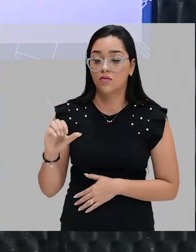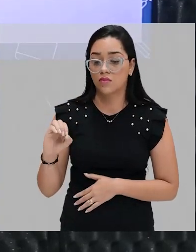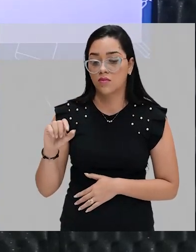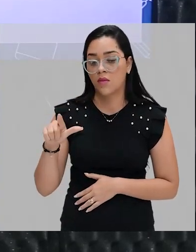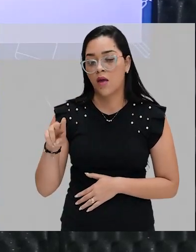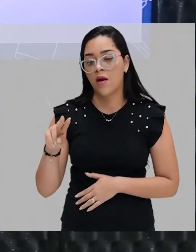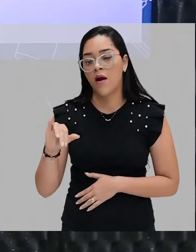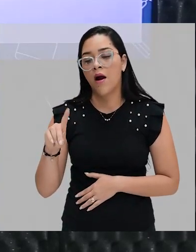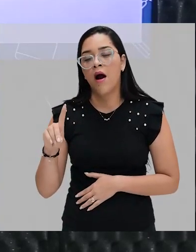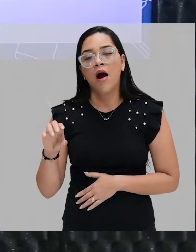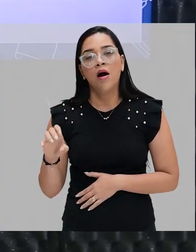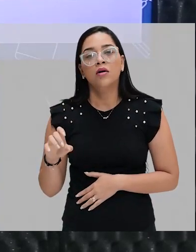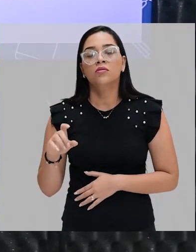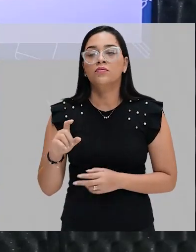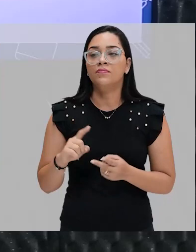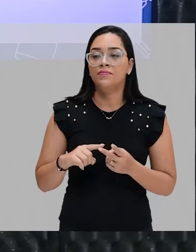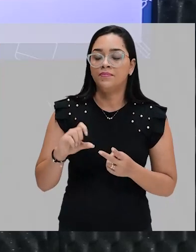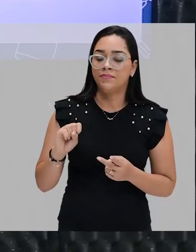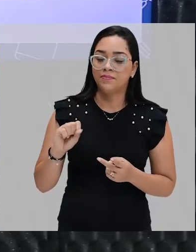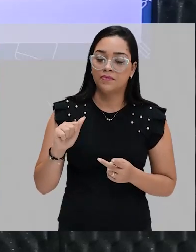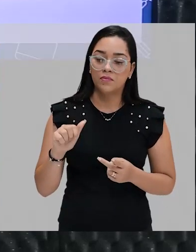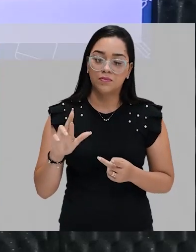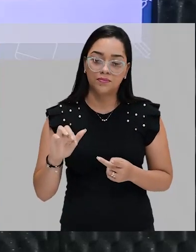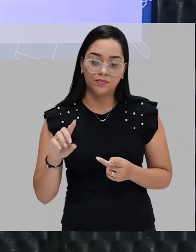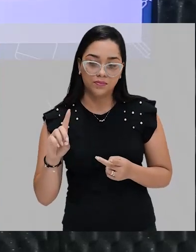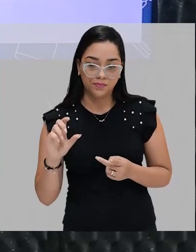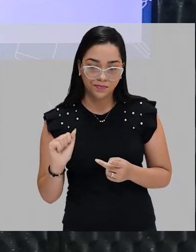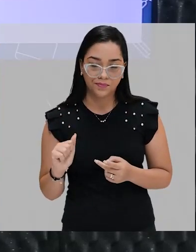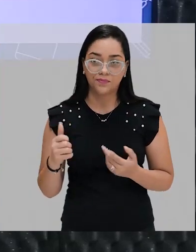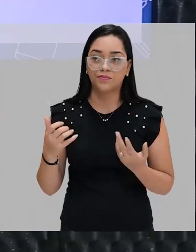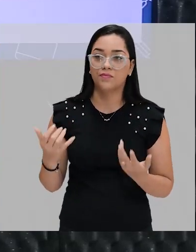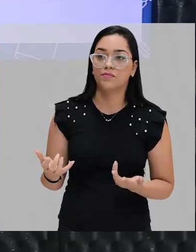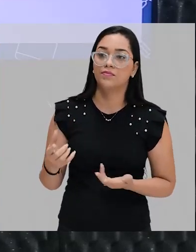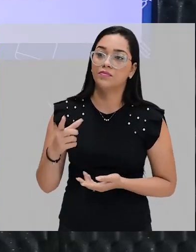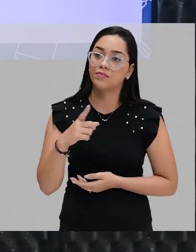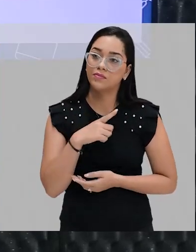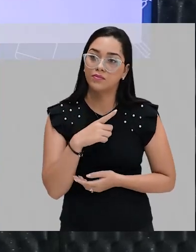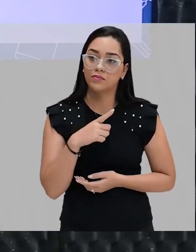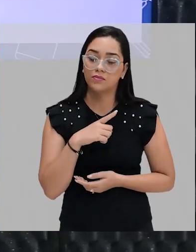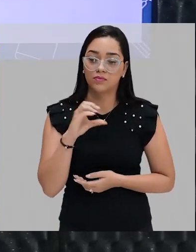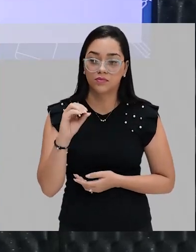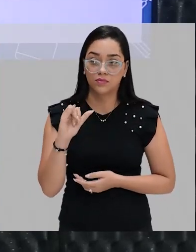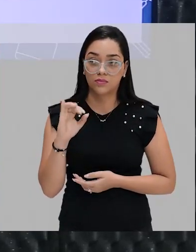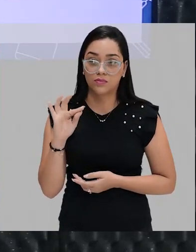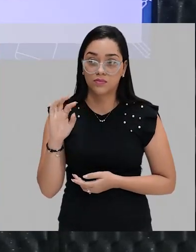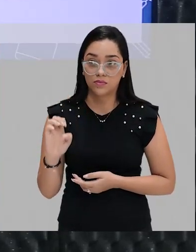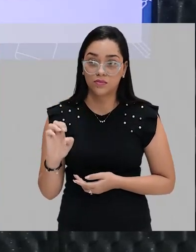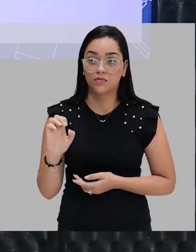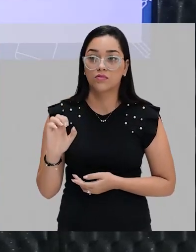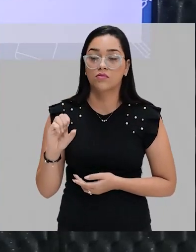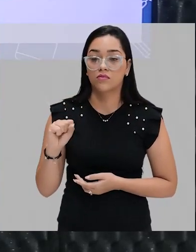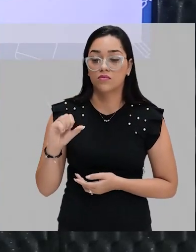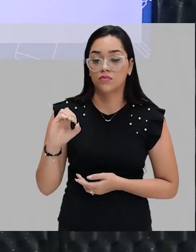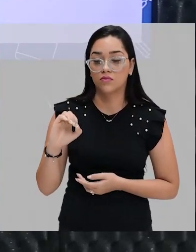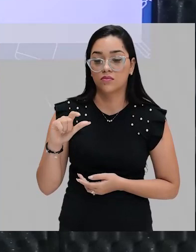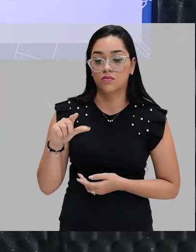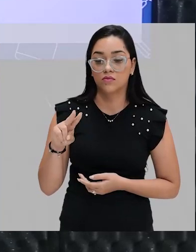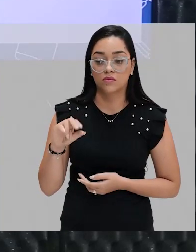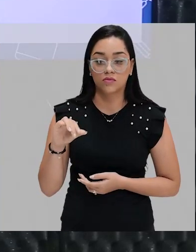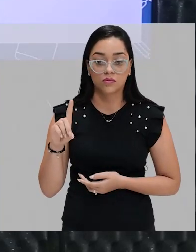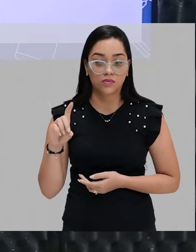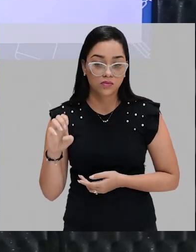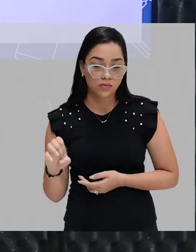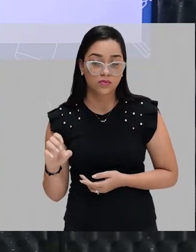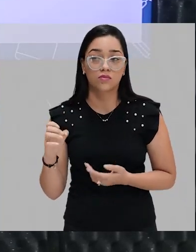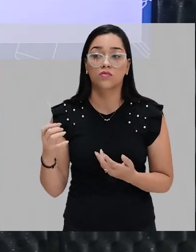solubilidade. Saturadas são aquelas soluções que atingiram o coeficiente de solubilidade.